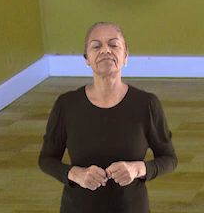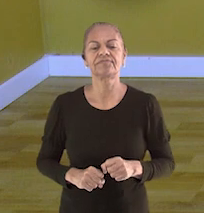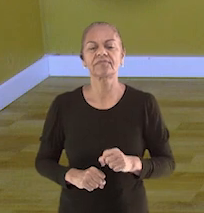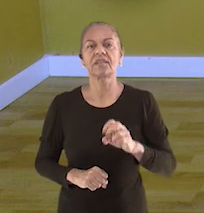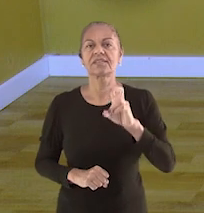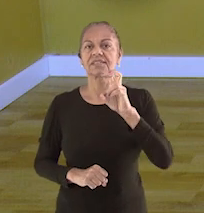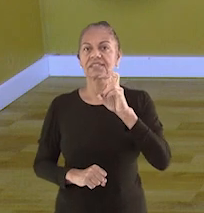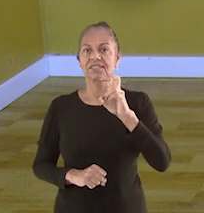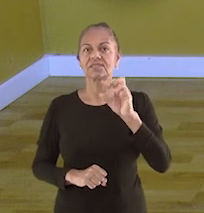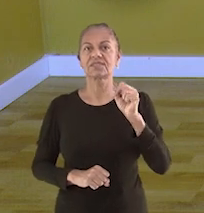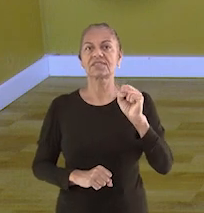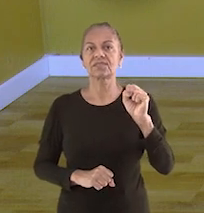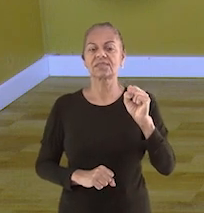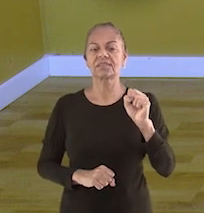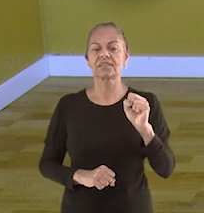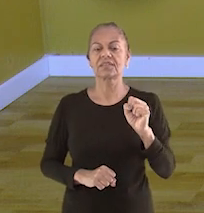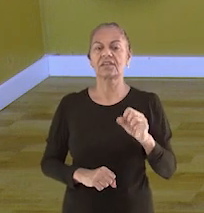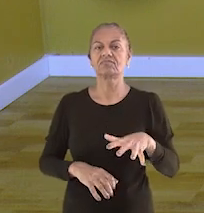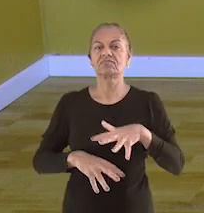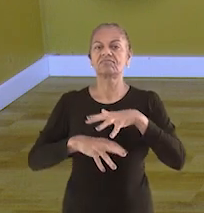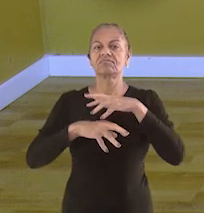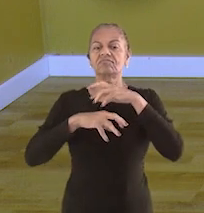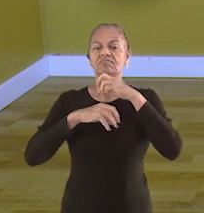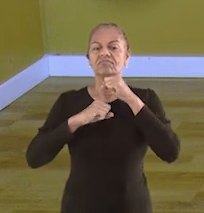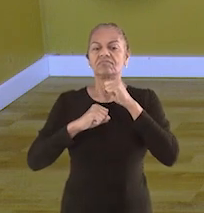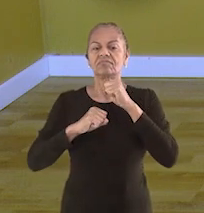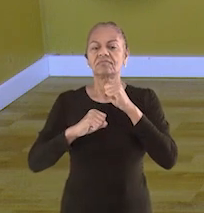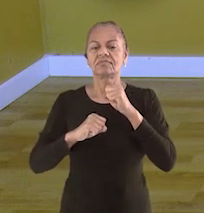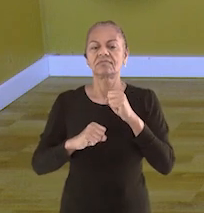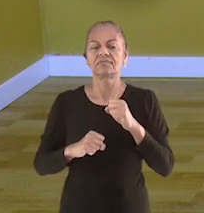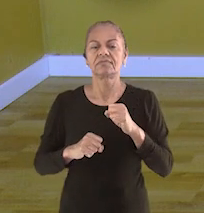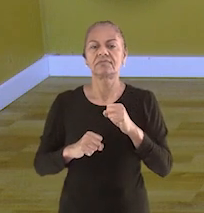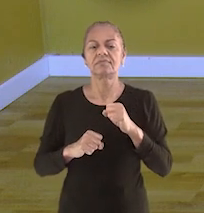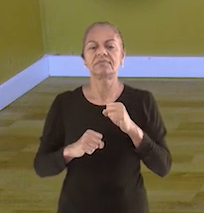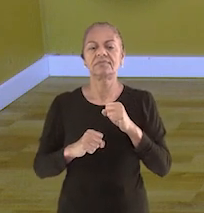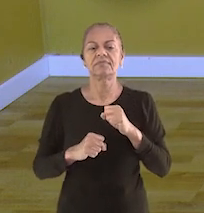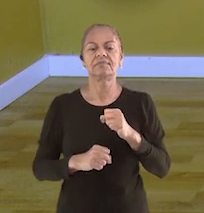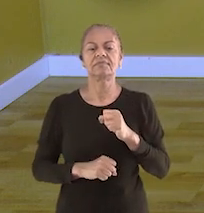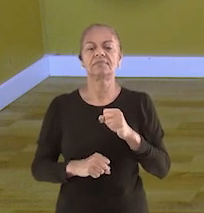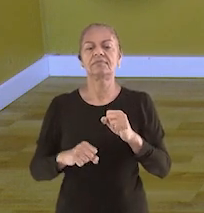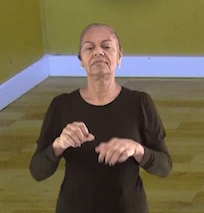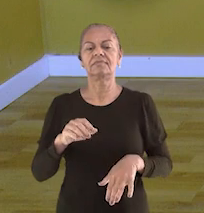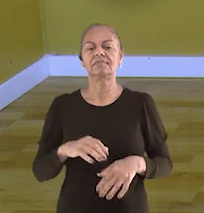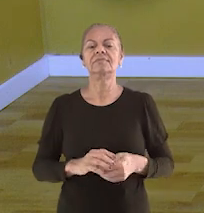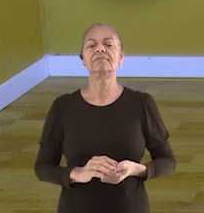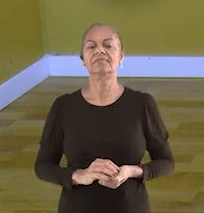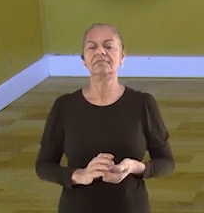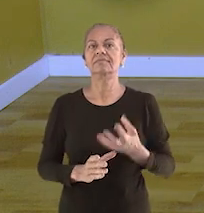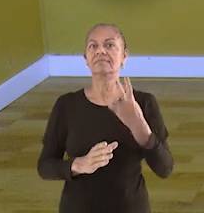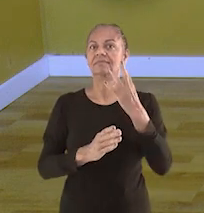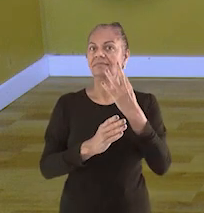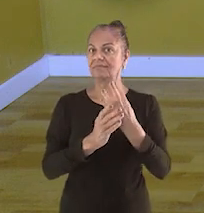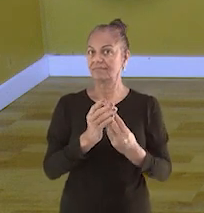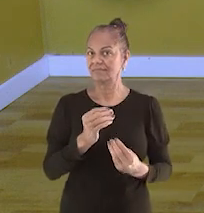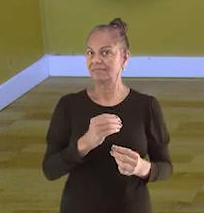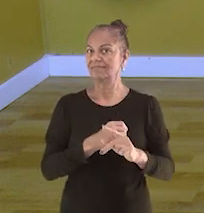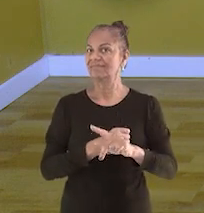hein? Respira. Polichinelo frontal. Foi.